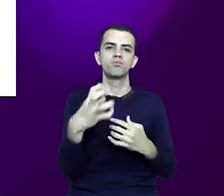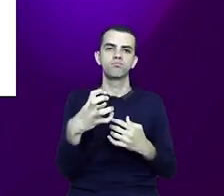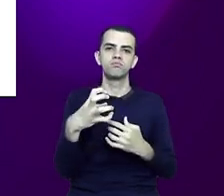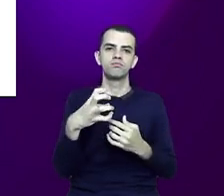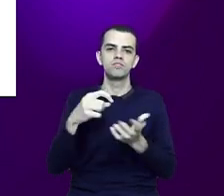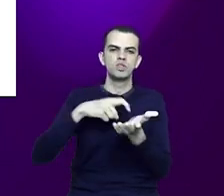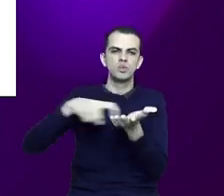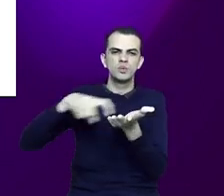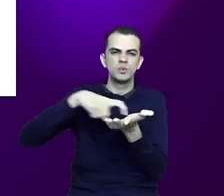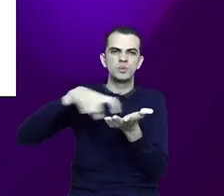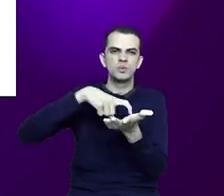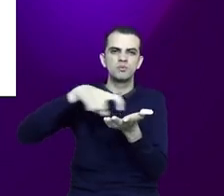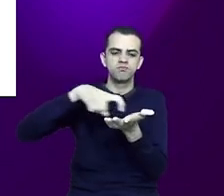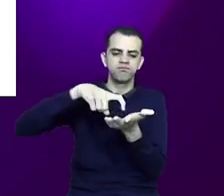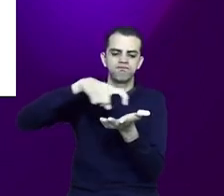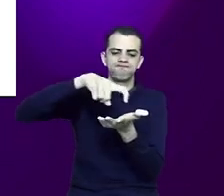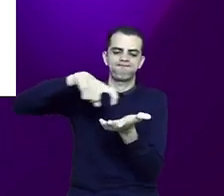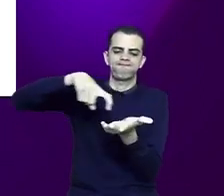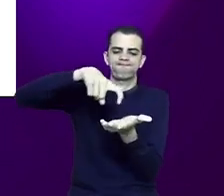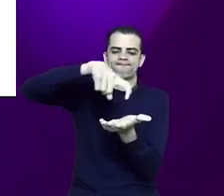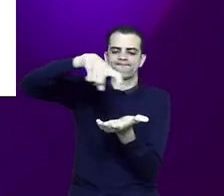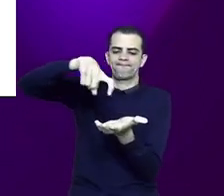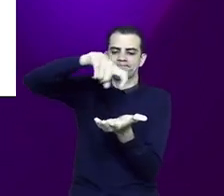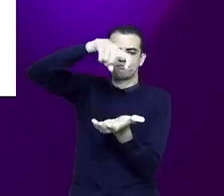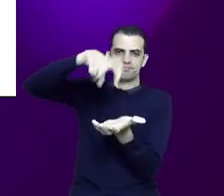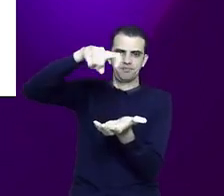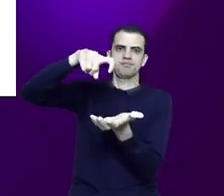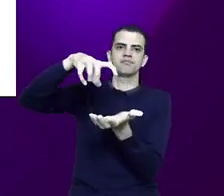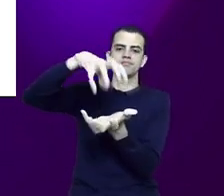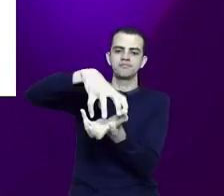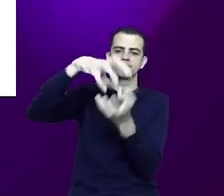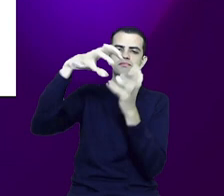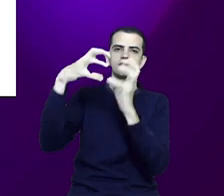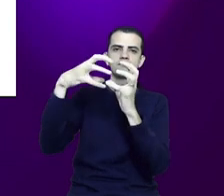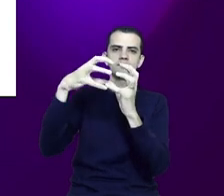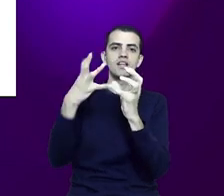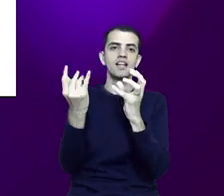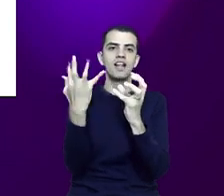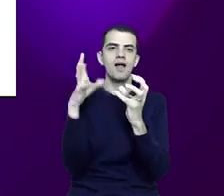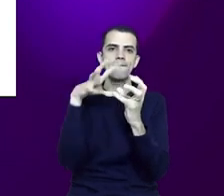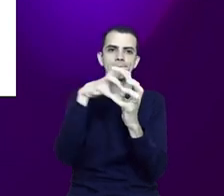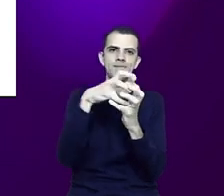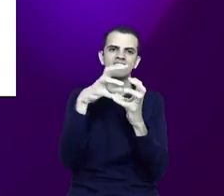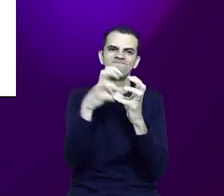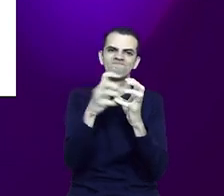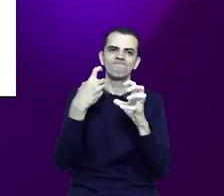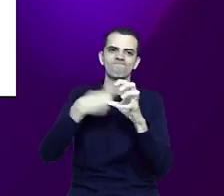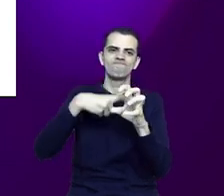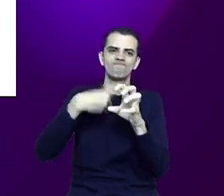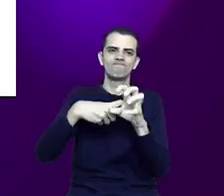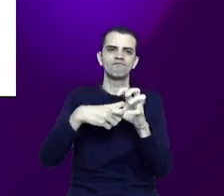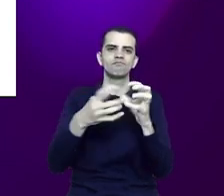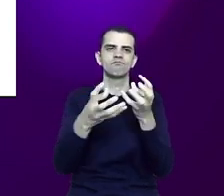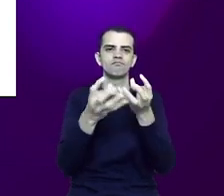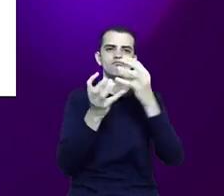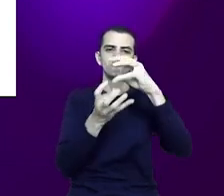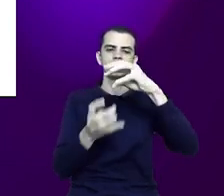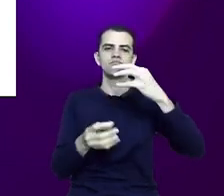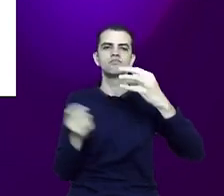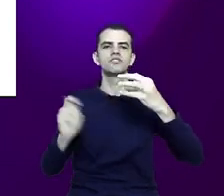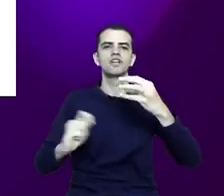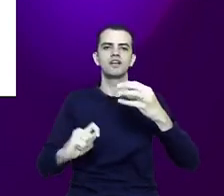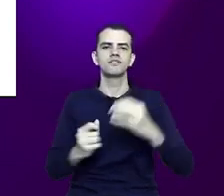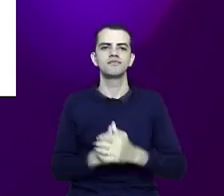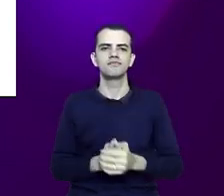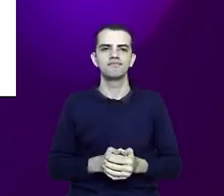modelo, ver qual que é o tamanho da peça, o melhor posicionamento da placa. Eu acho que para uma apresentação de 10 minutos,